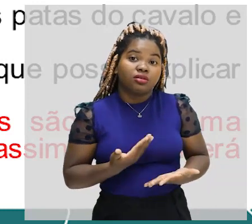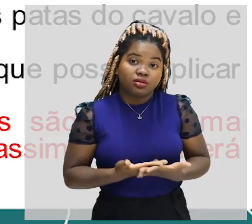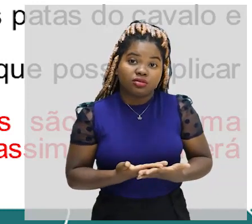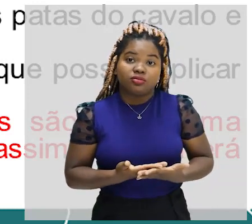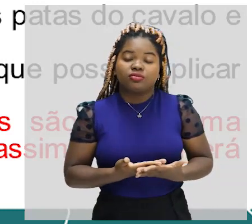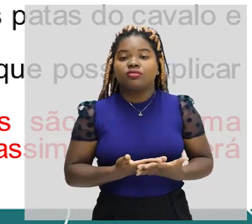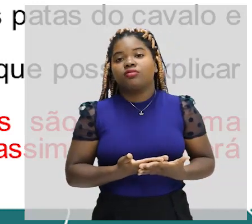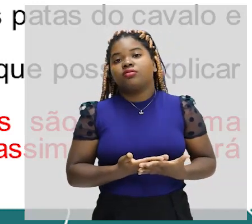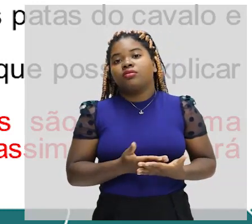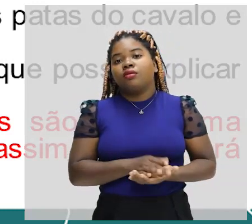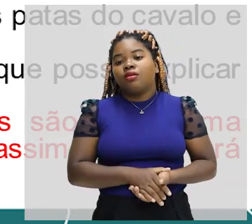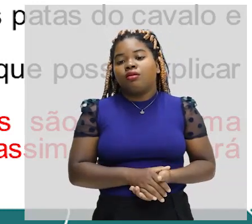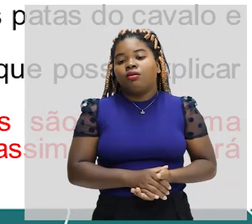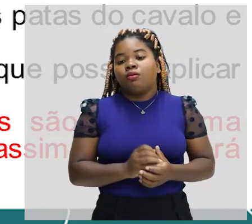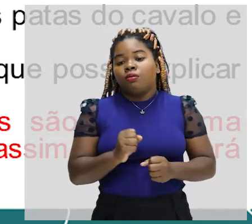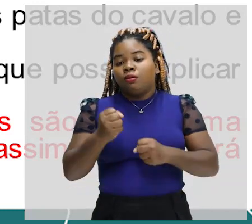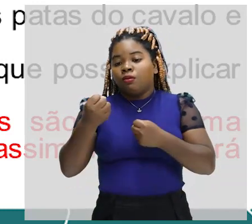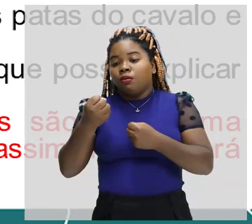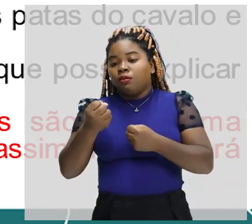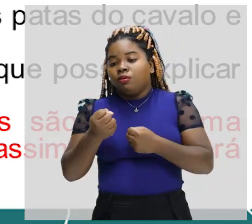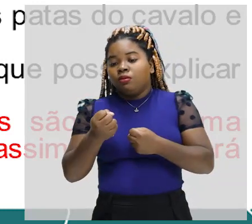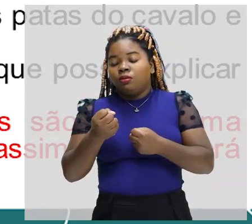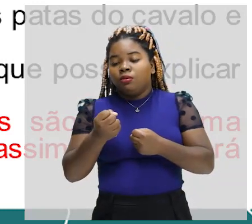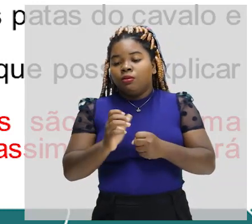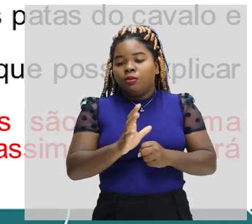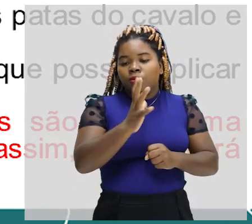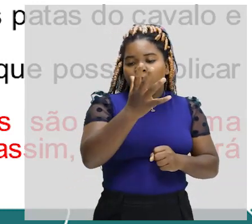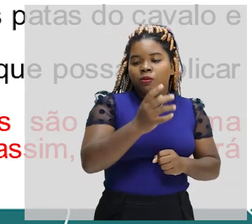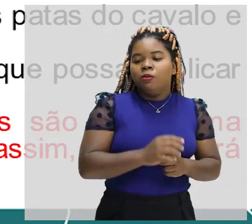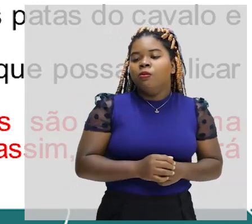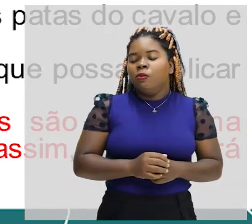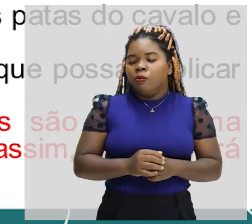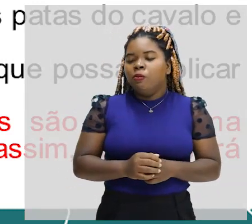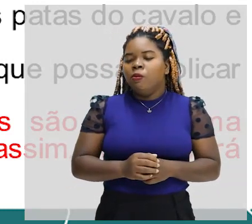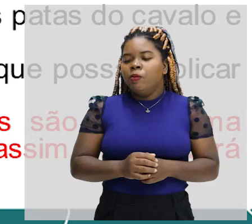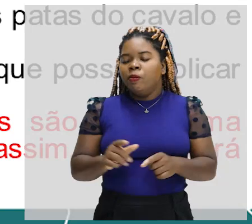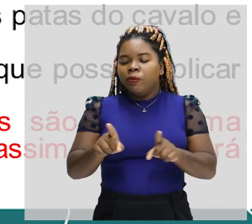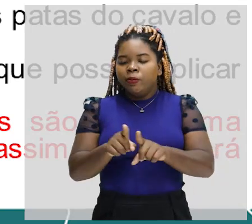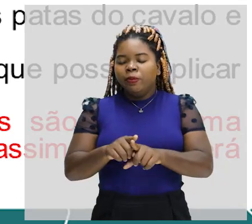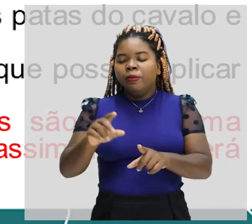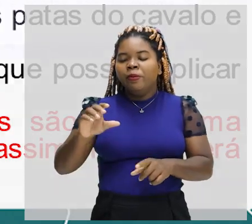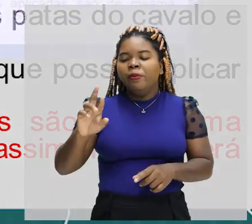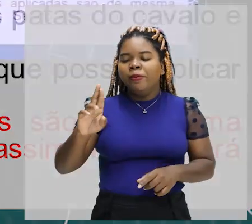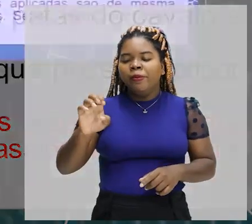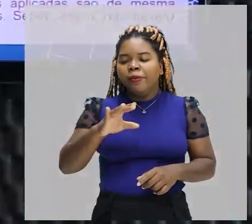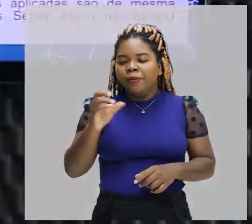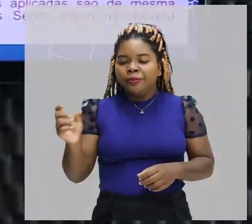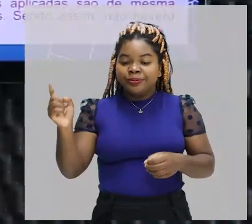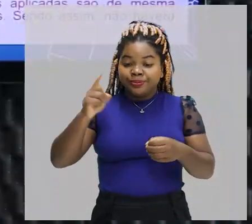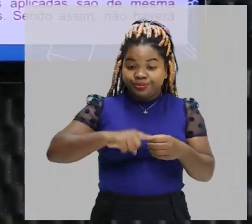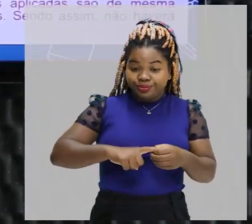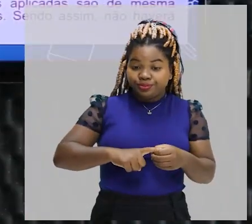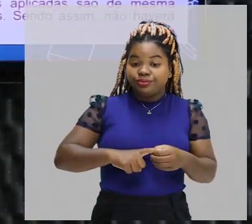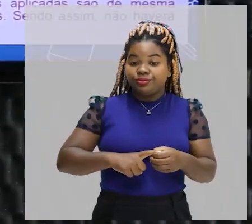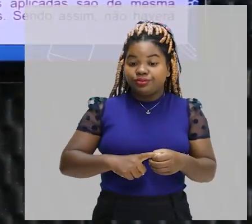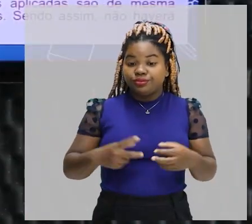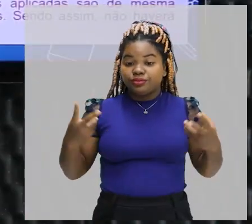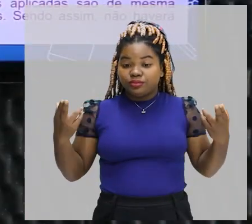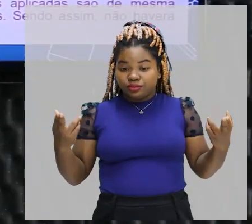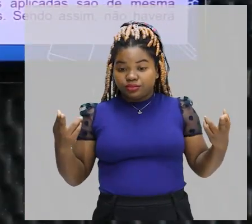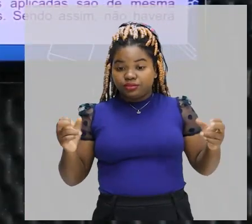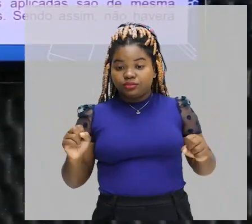disse o seguinte: a força de ação e reação, que são as forças aplicadas, elas são de mesma intensidade, isso nós já sabemos, e de